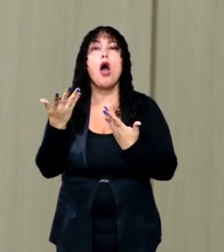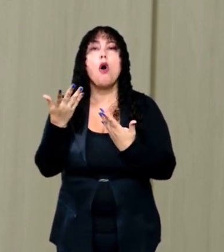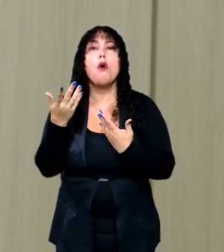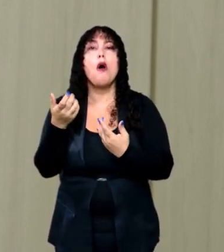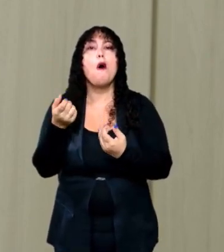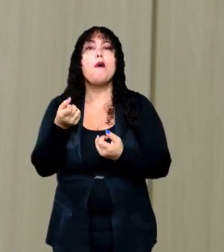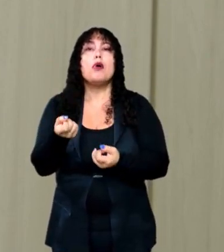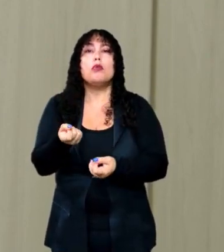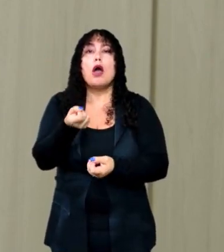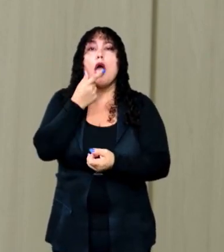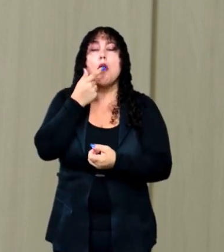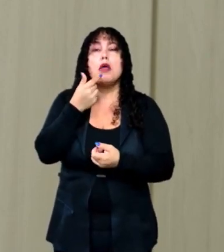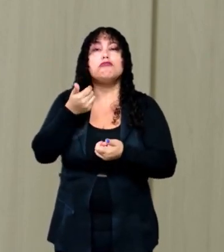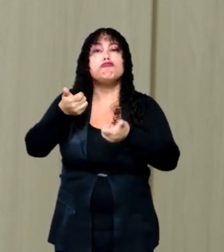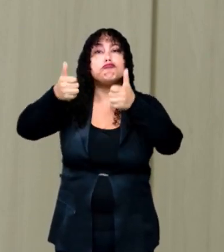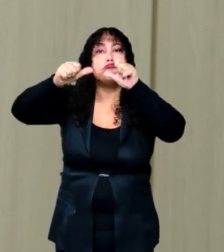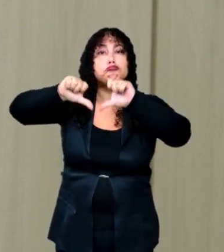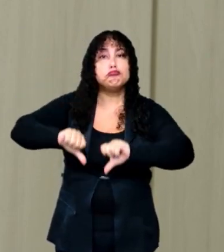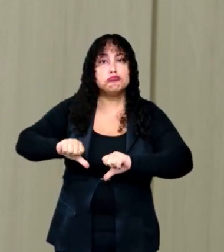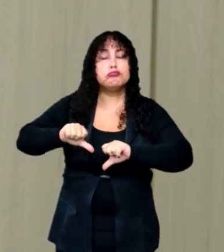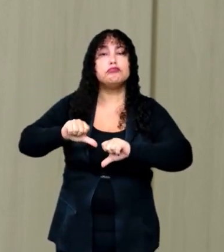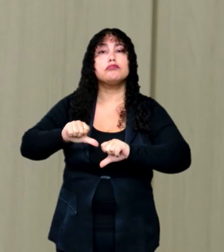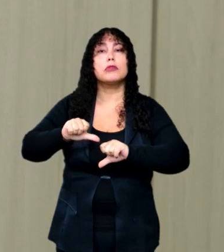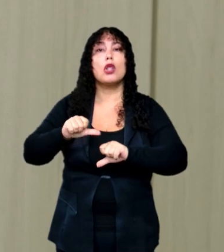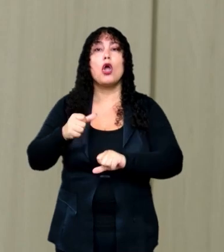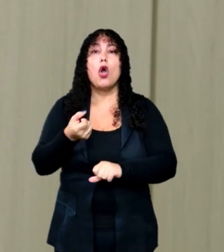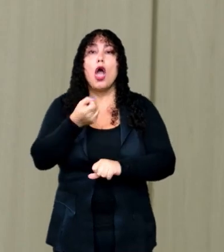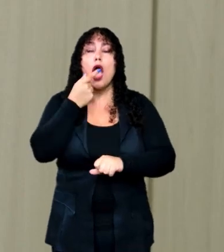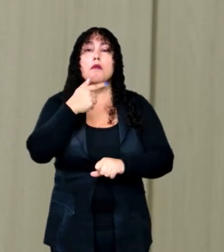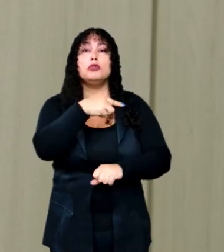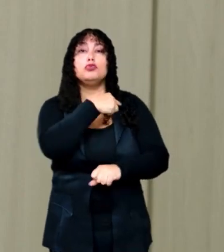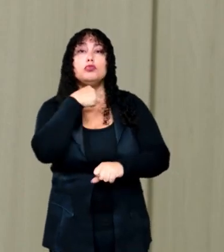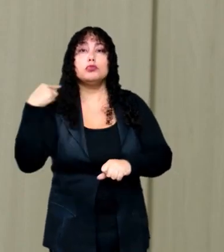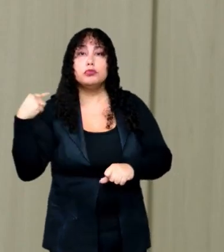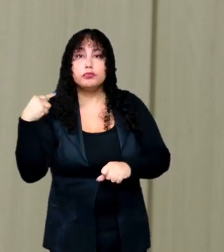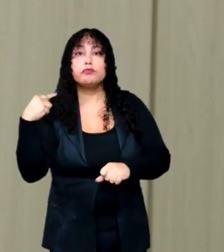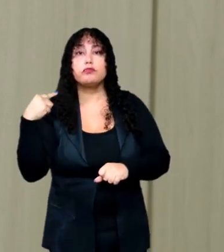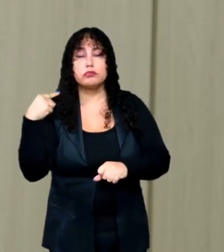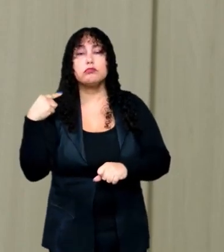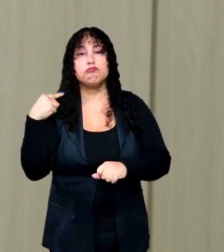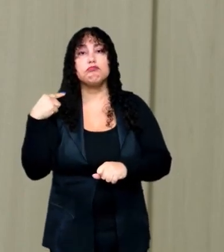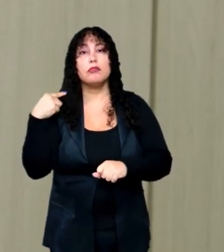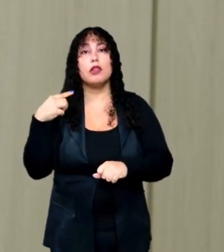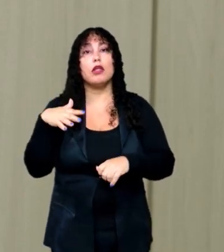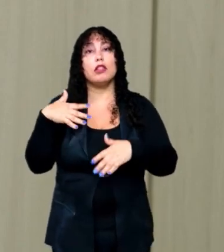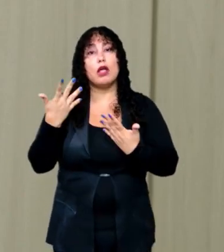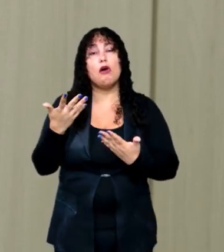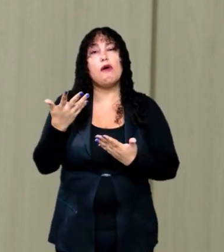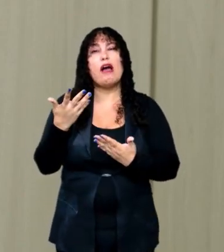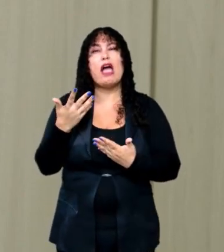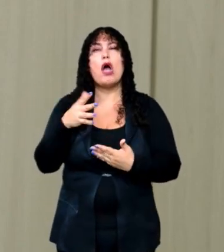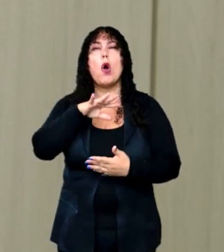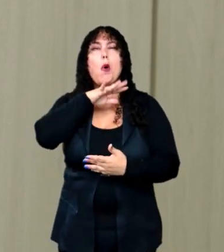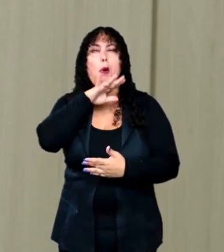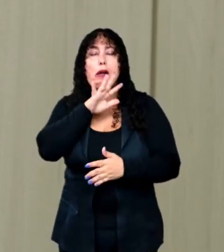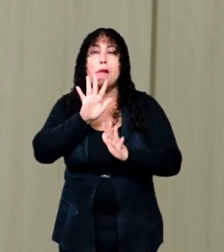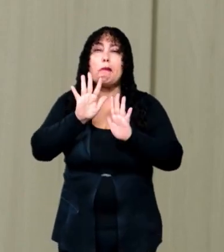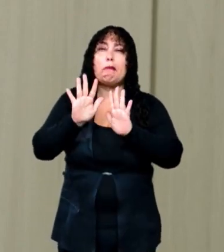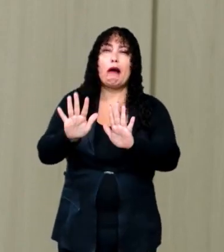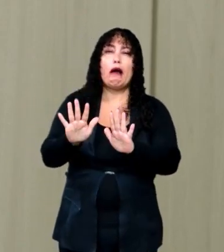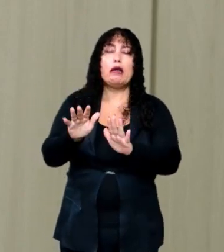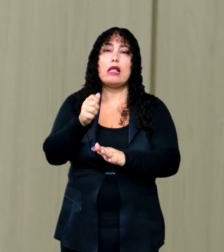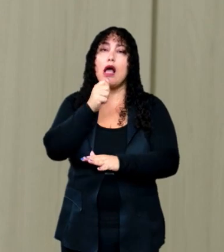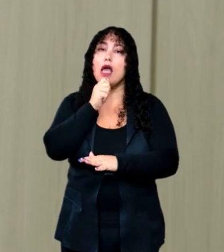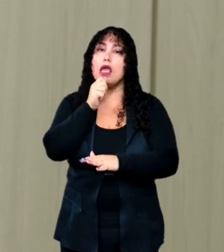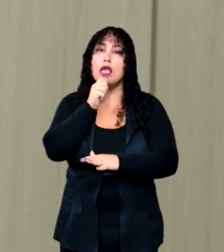tóxica desse medicamento, né? Que seria a dose letal. E aí é um pouco até cruel mesmo, mas que hoje ainda não